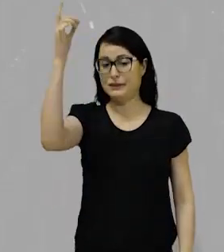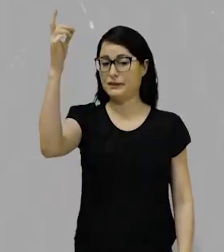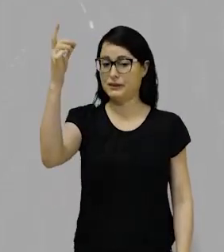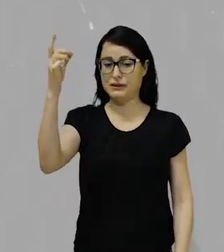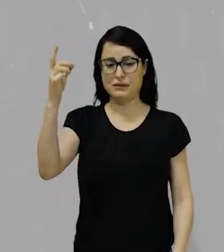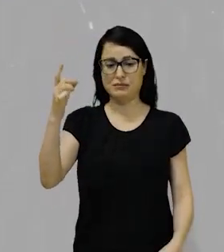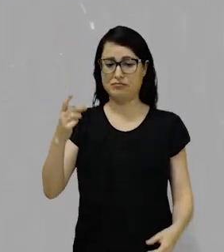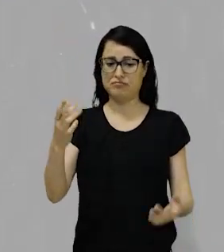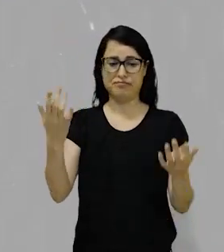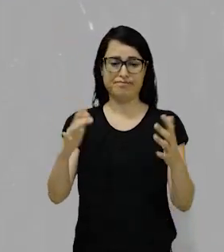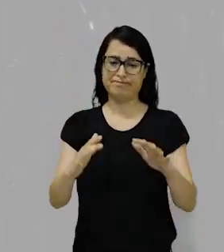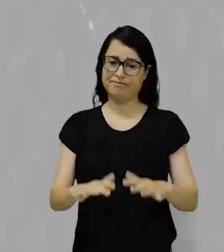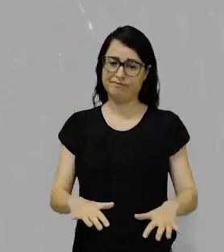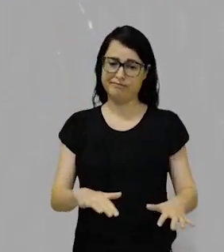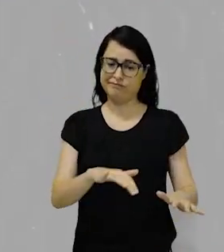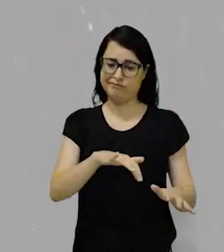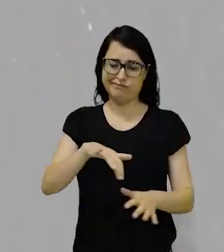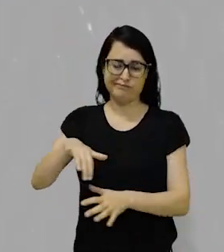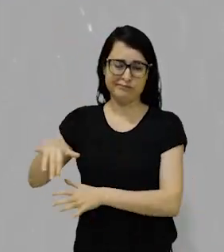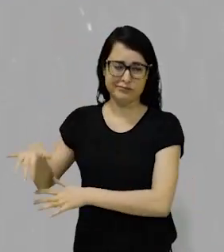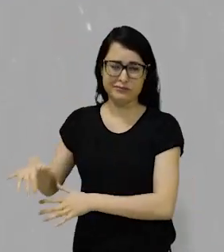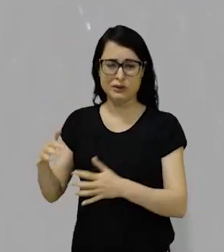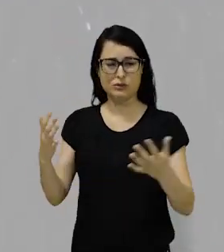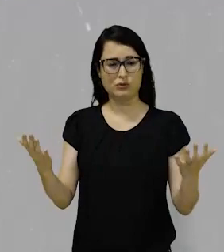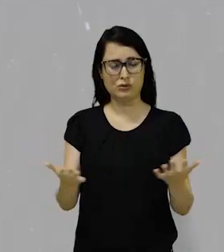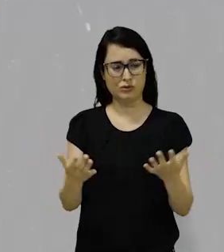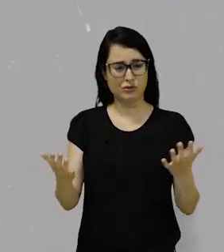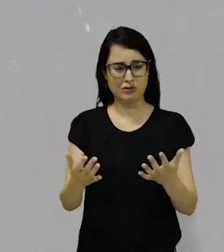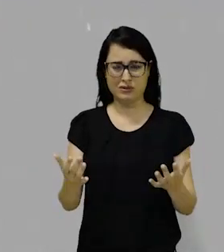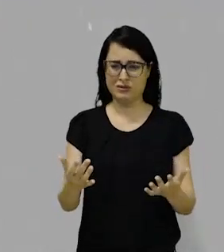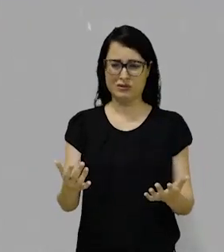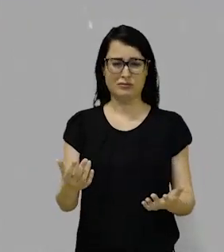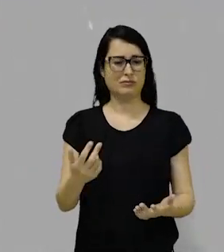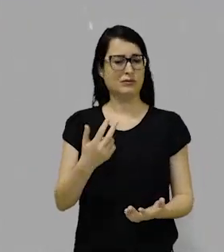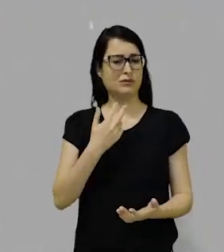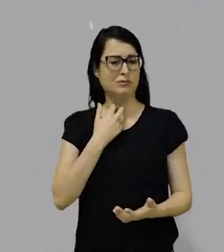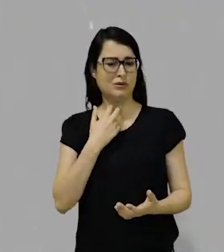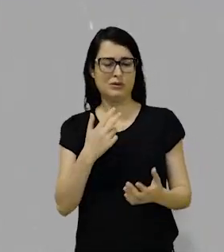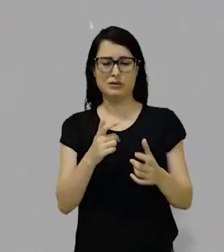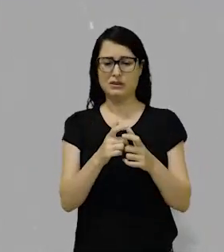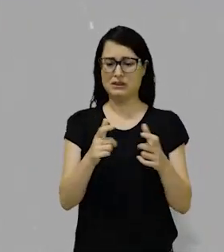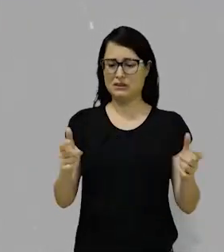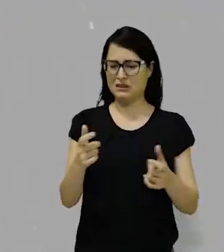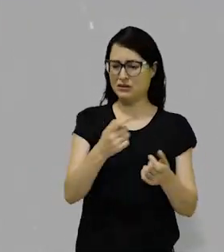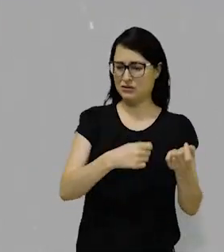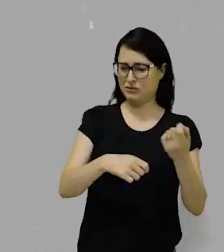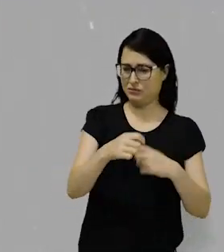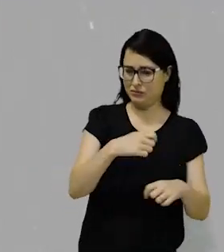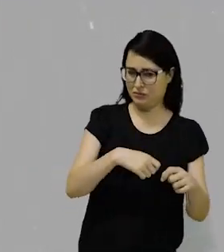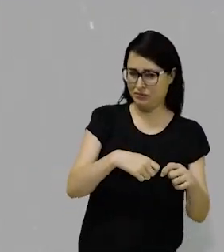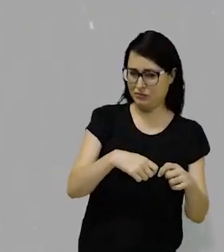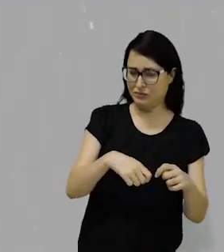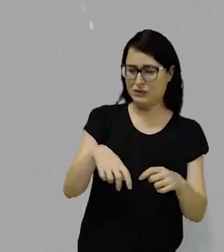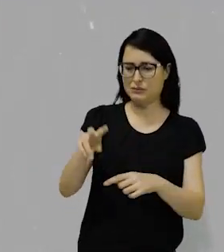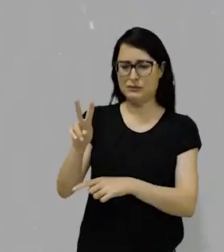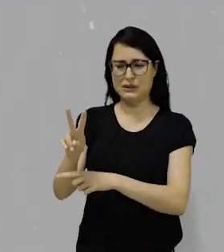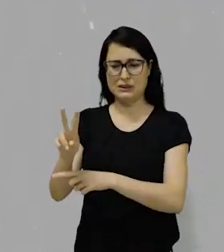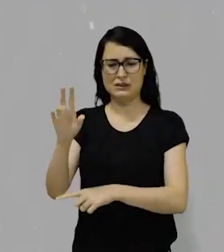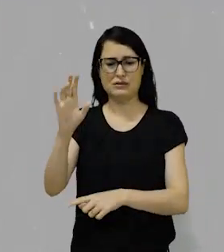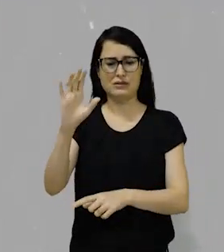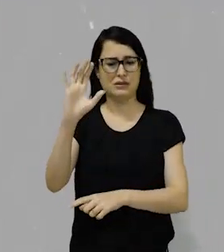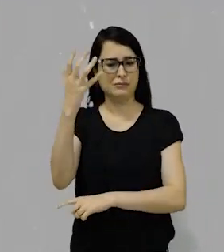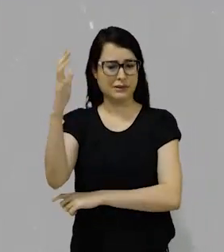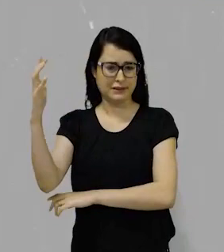por terra, galera, tá certo? Dizer que hoje não dá para crescer economicamente e, ao mesmo tempo, preservar o